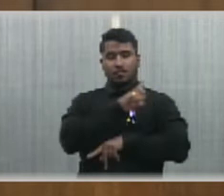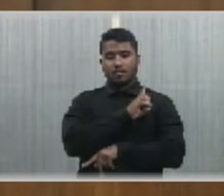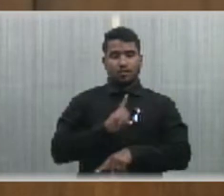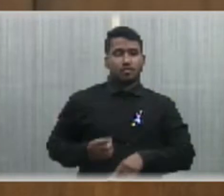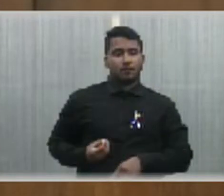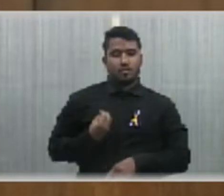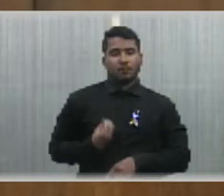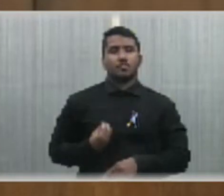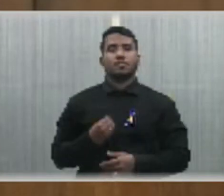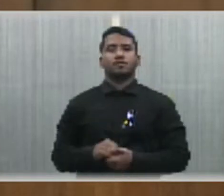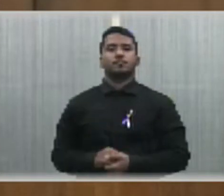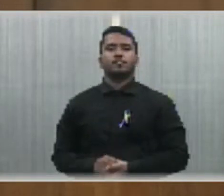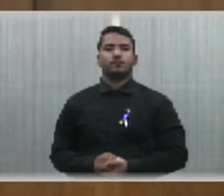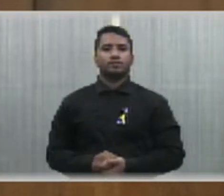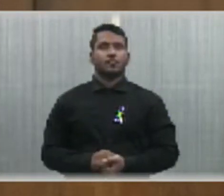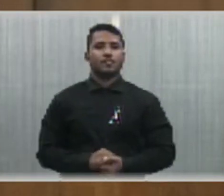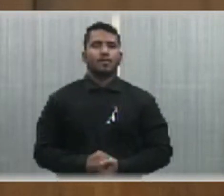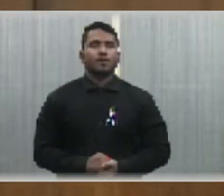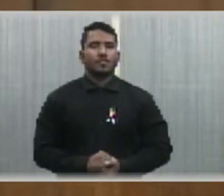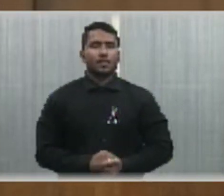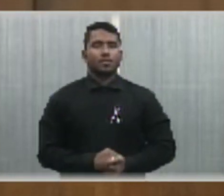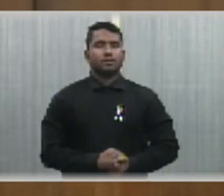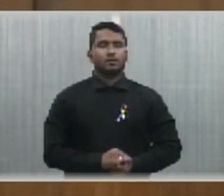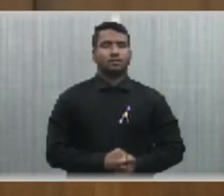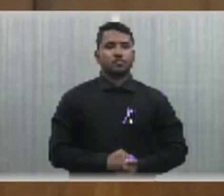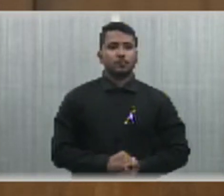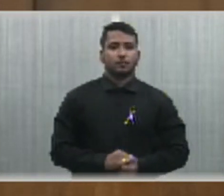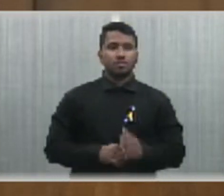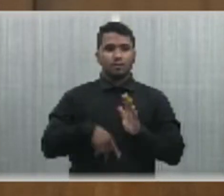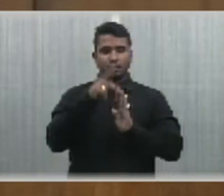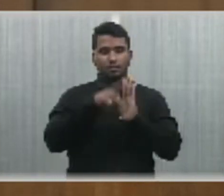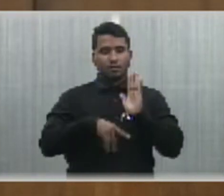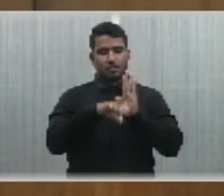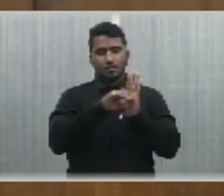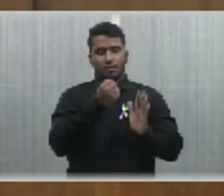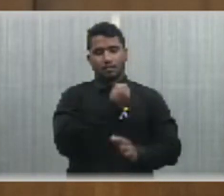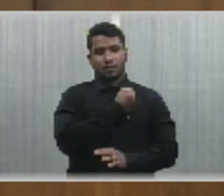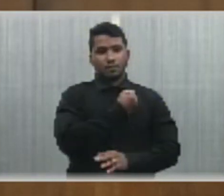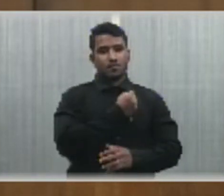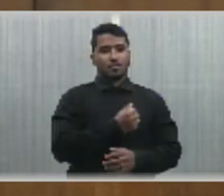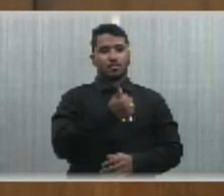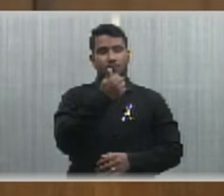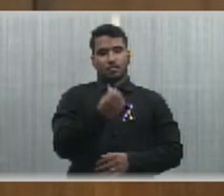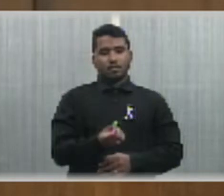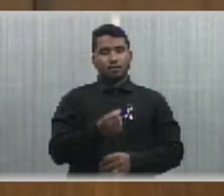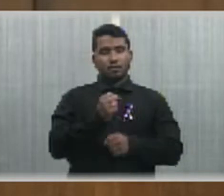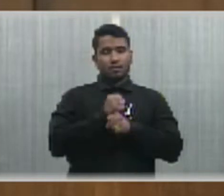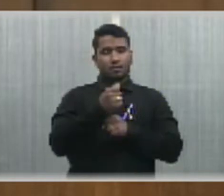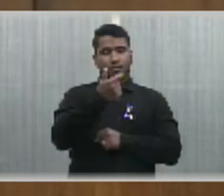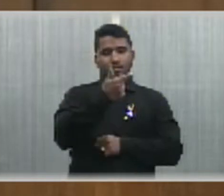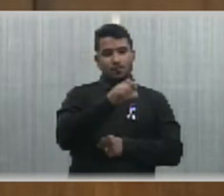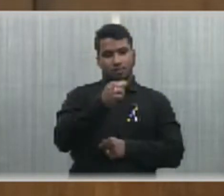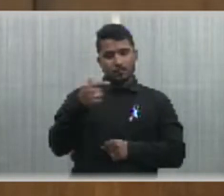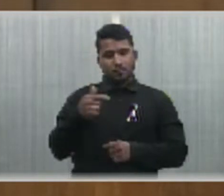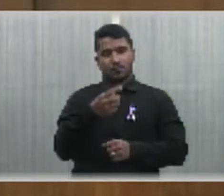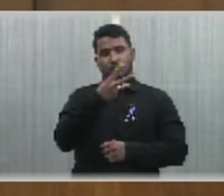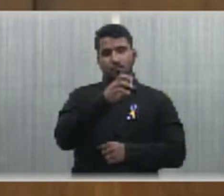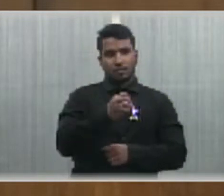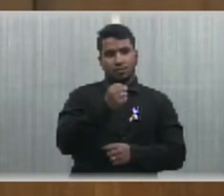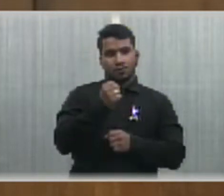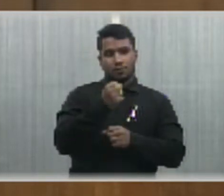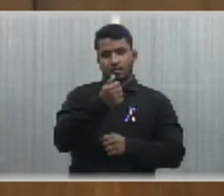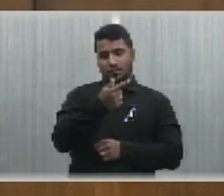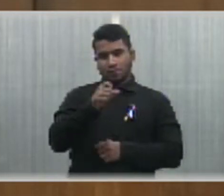pela unanimidade dos presentes, os projetos de lei de número 16/2022,